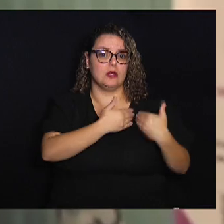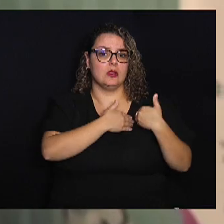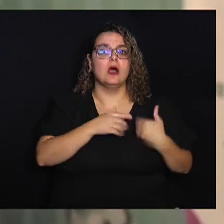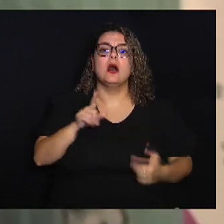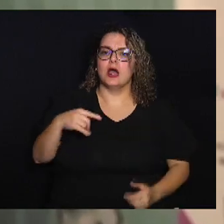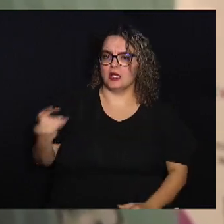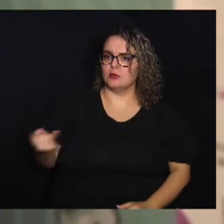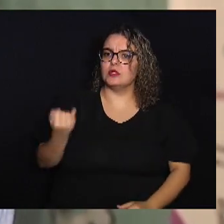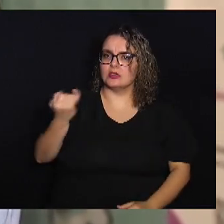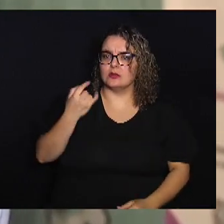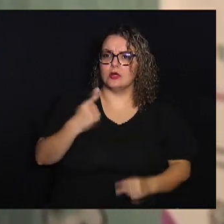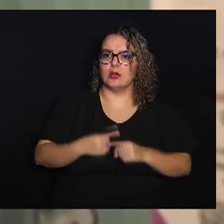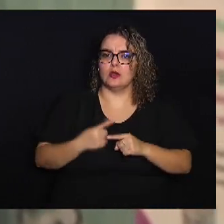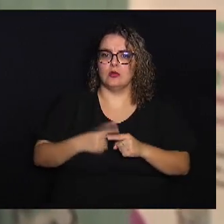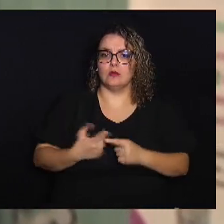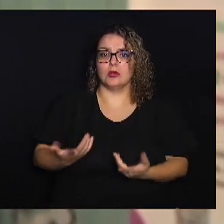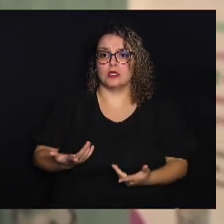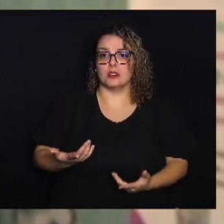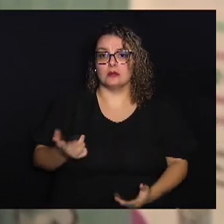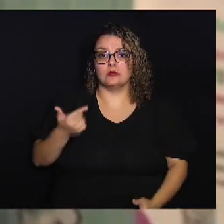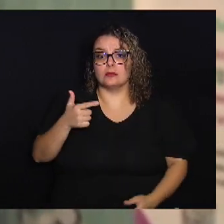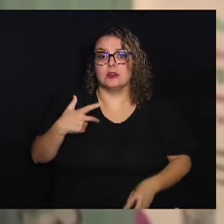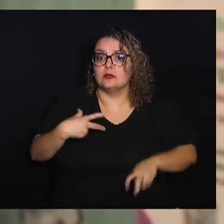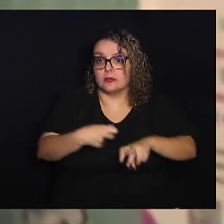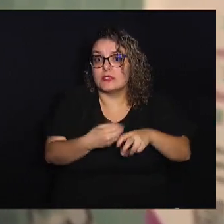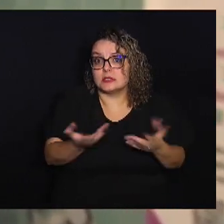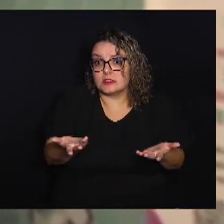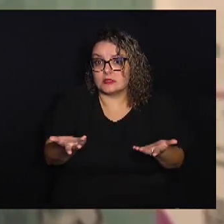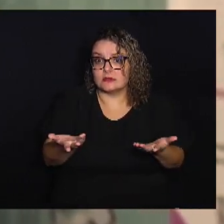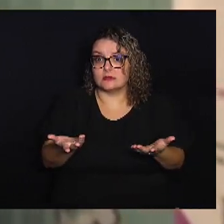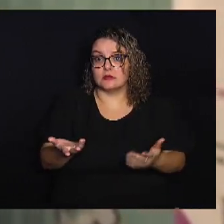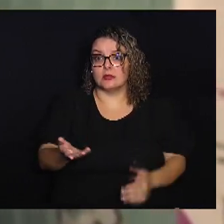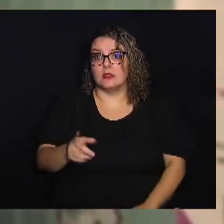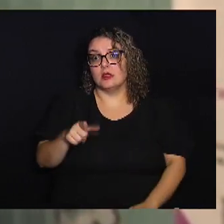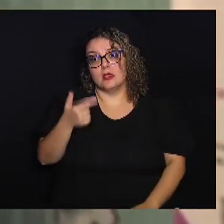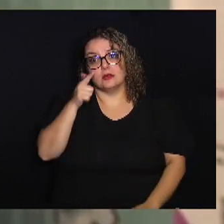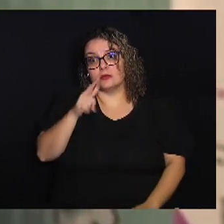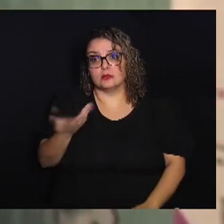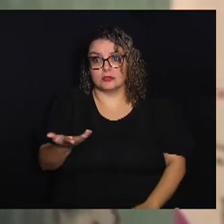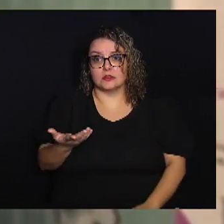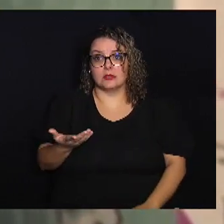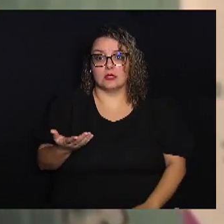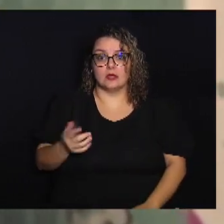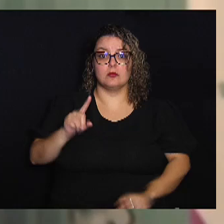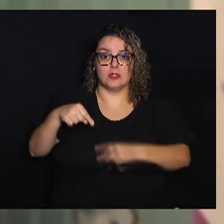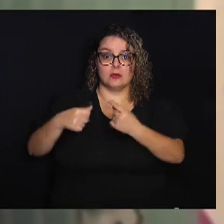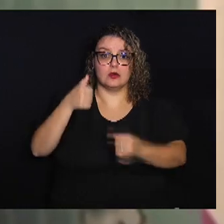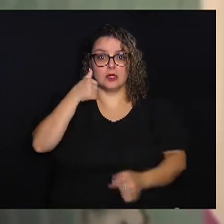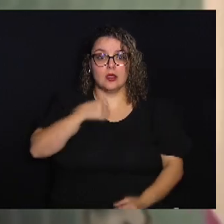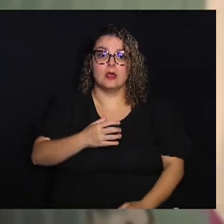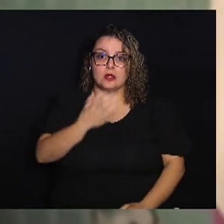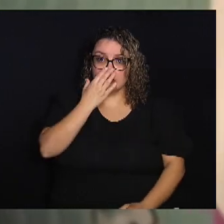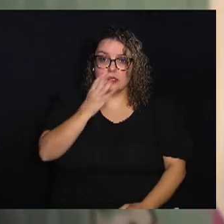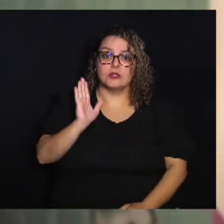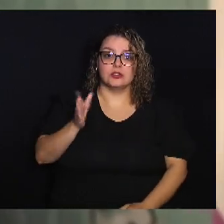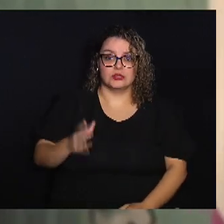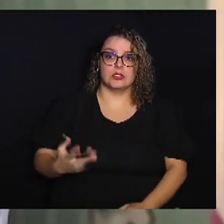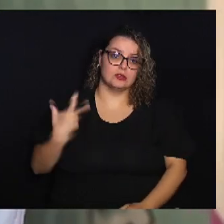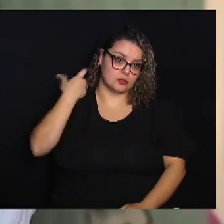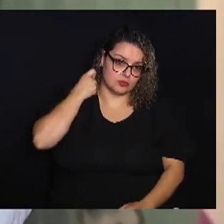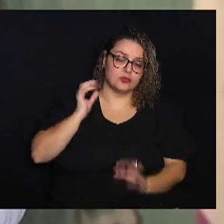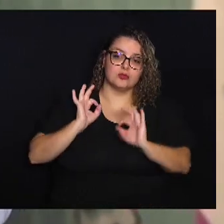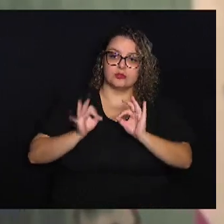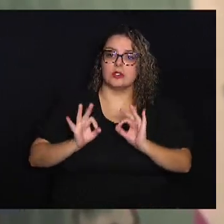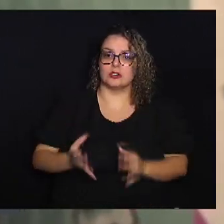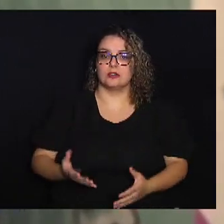né? É importante, porque senão a gente nem acaba não dando vacina, né? Acaba não conseguindo. A minha outra cachorra, que é a mãe deles também, já tem chip, tudo